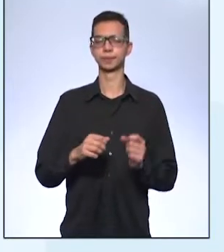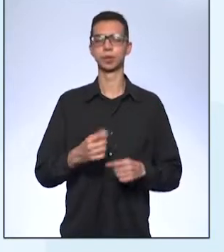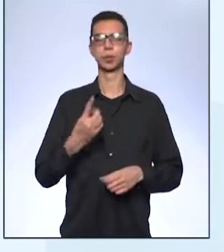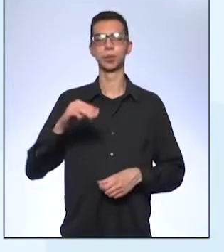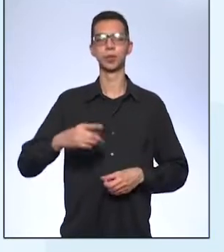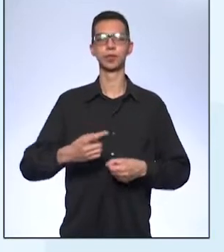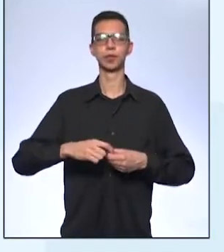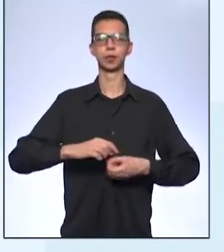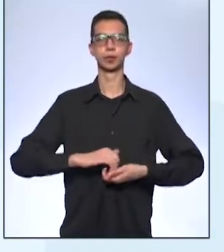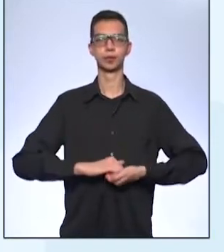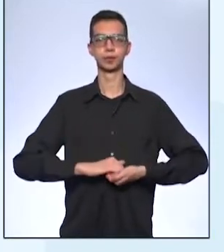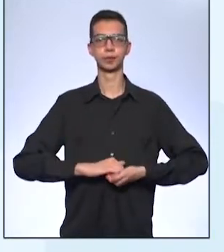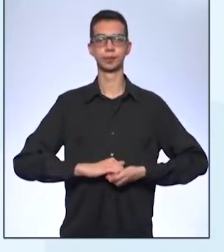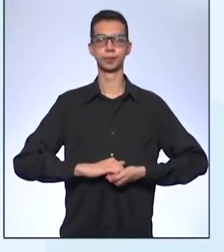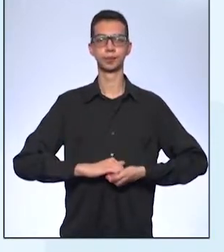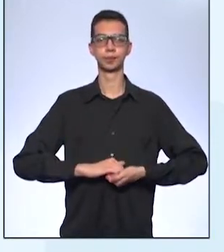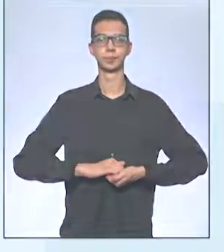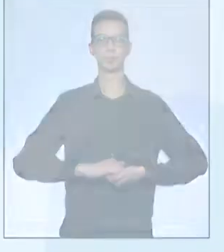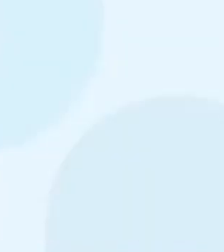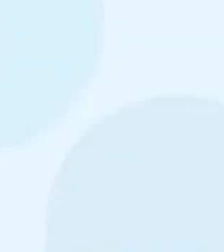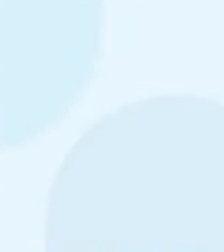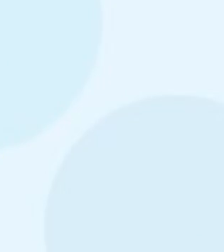volta.